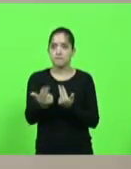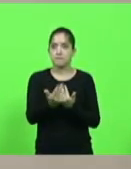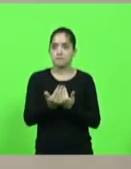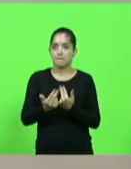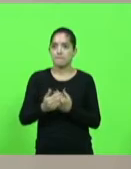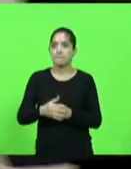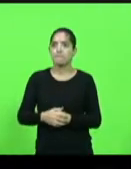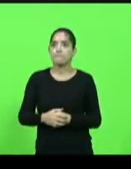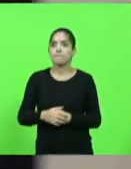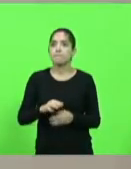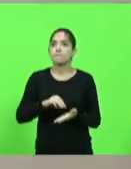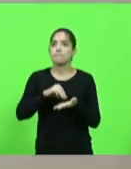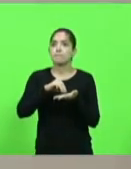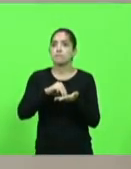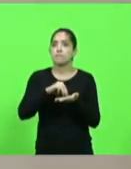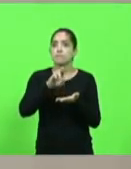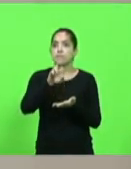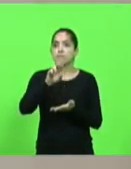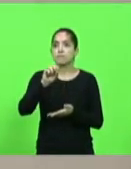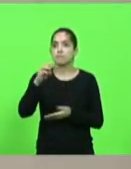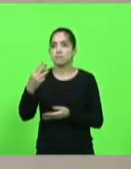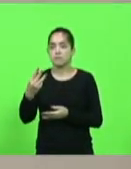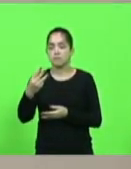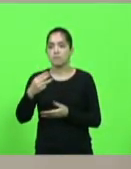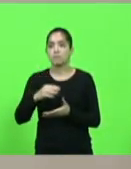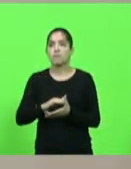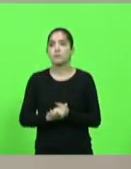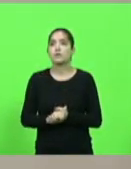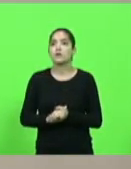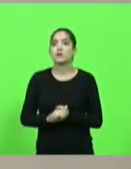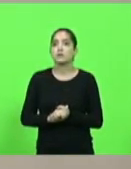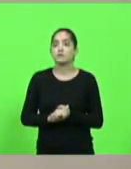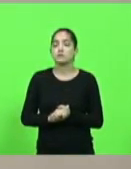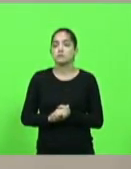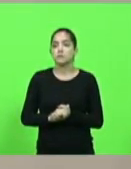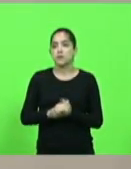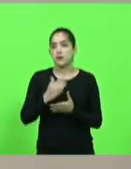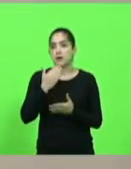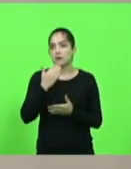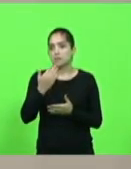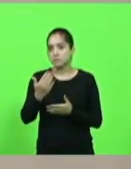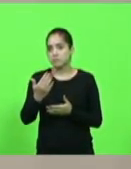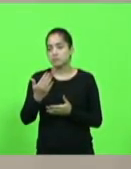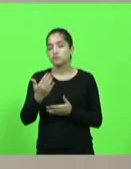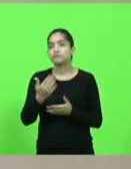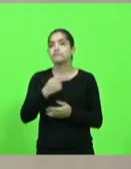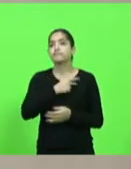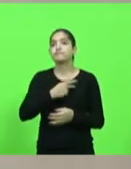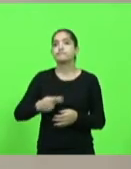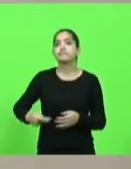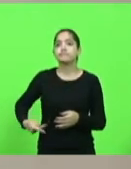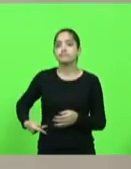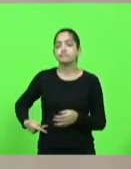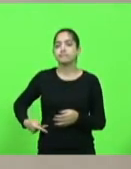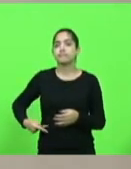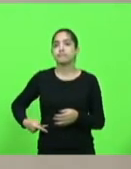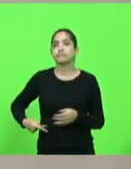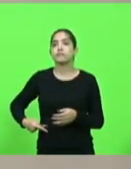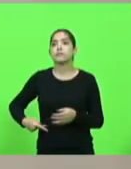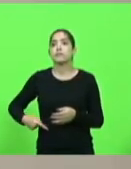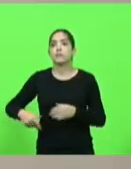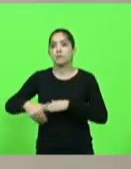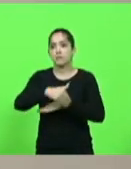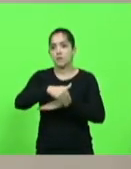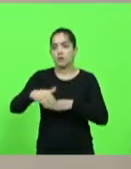unanimidade. Moção 513, autor, deputado Jerry Comper, manifestando apelo ao presidente da República e demais autoridades para que seja recuperada a